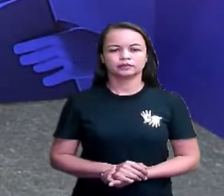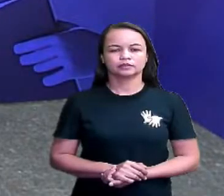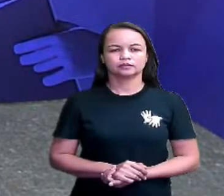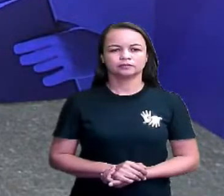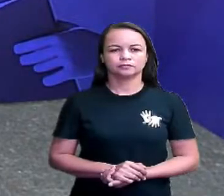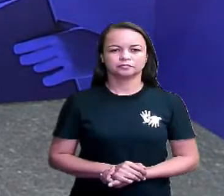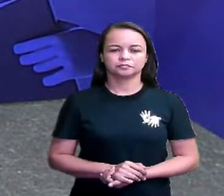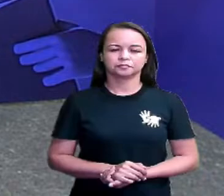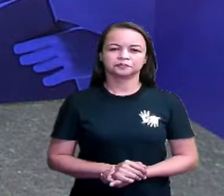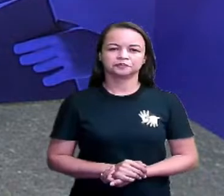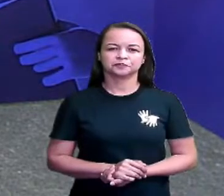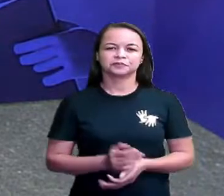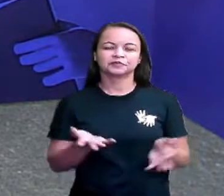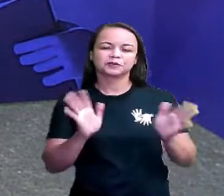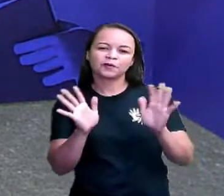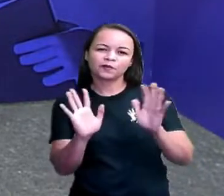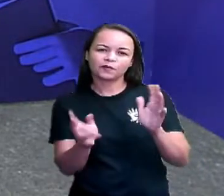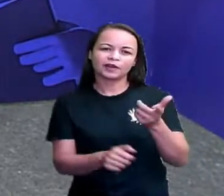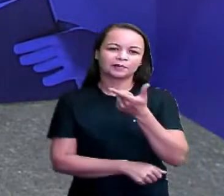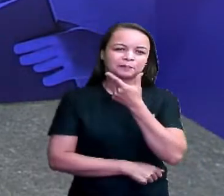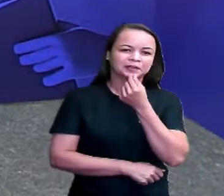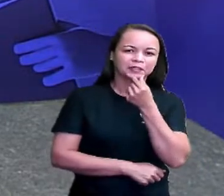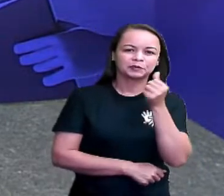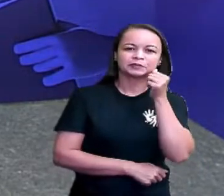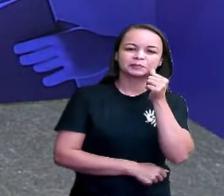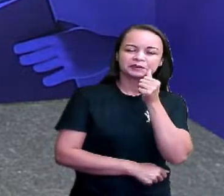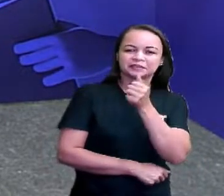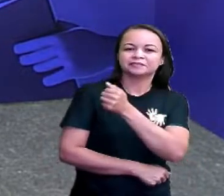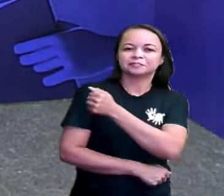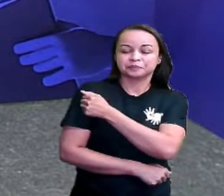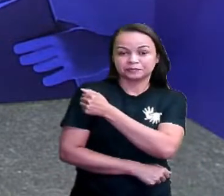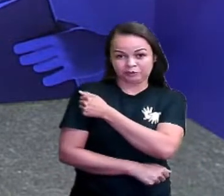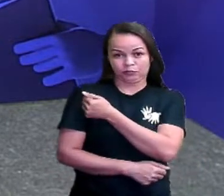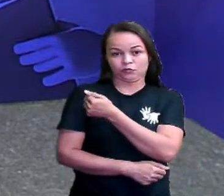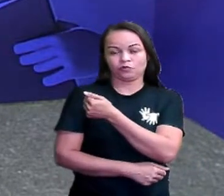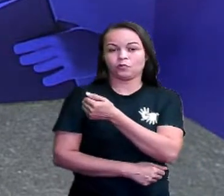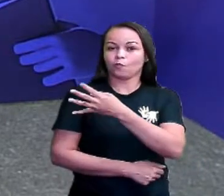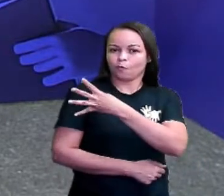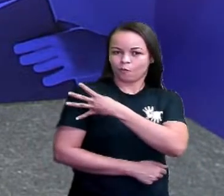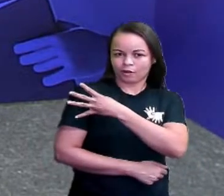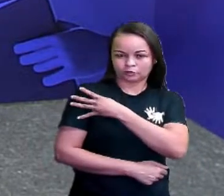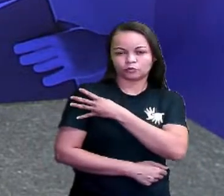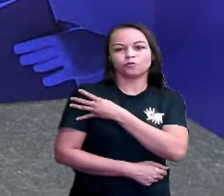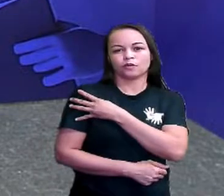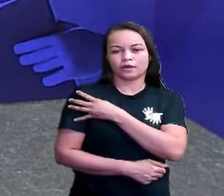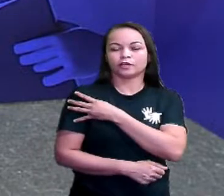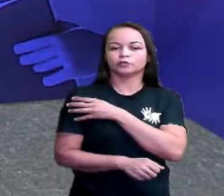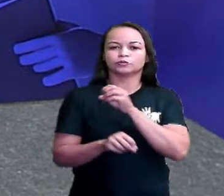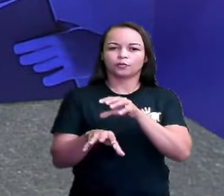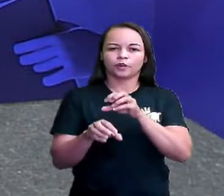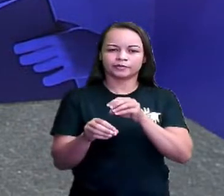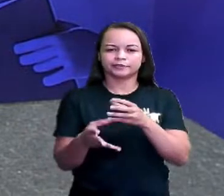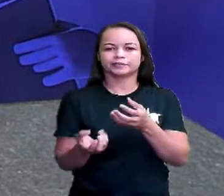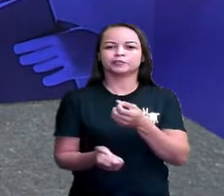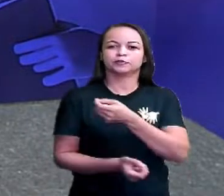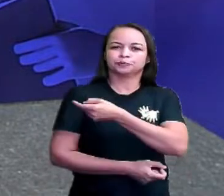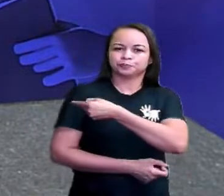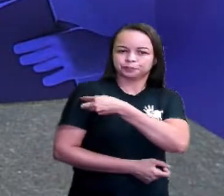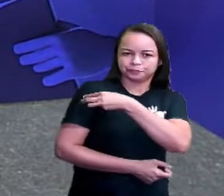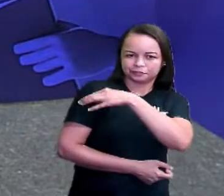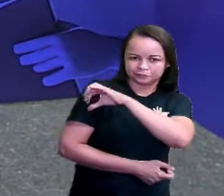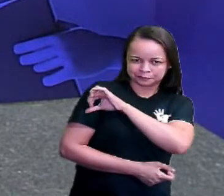Fala, meu querido aluno, minha querida aluna do 4º ano do ensino fundamental. Sejam bem-vindos e bem-vindas